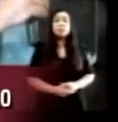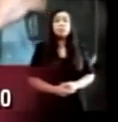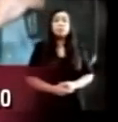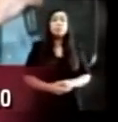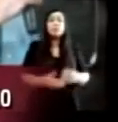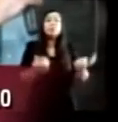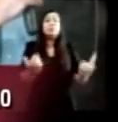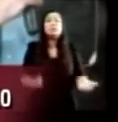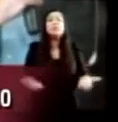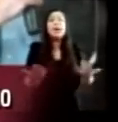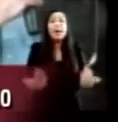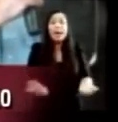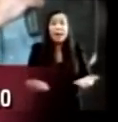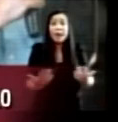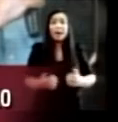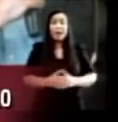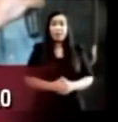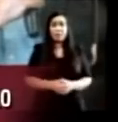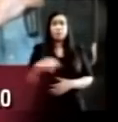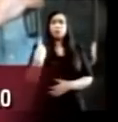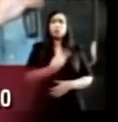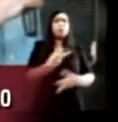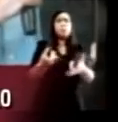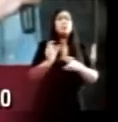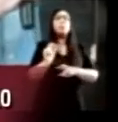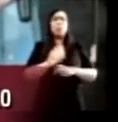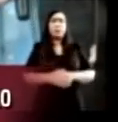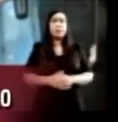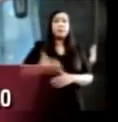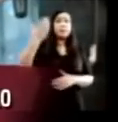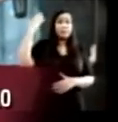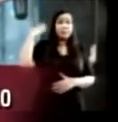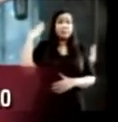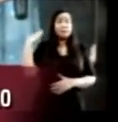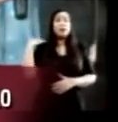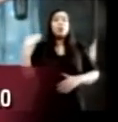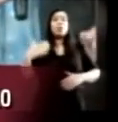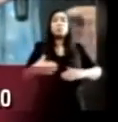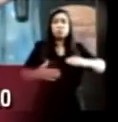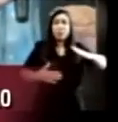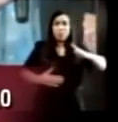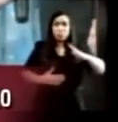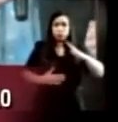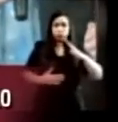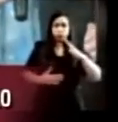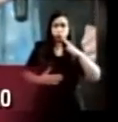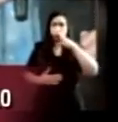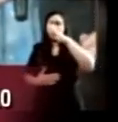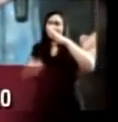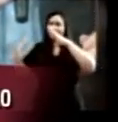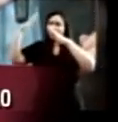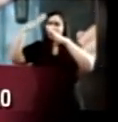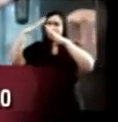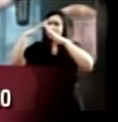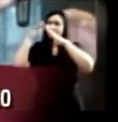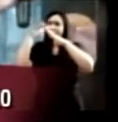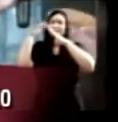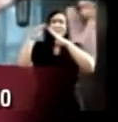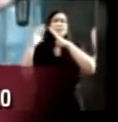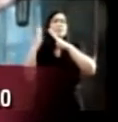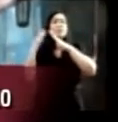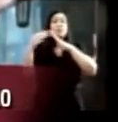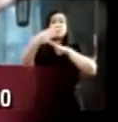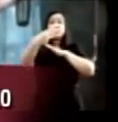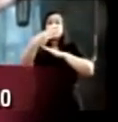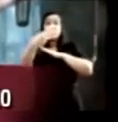os leves. Os leves, como a gente percebe, na época do nosso pico de leve, a gente girava entre 30%